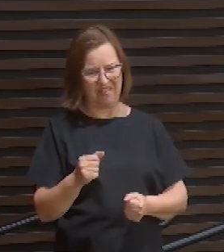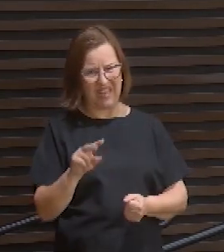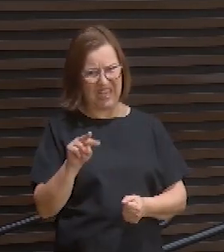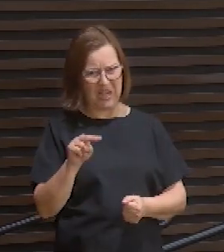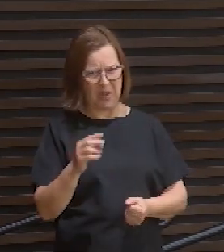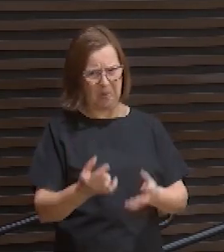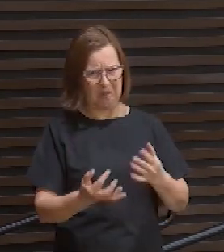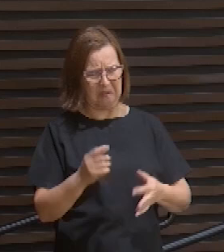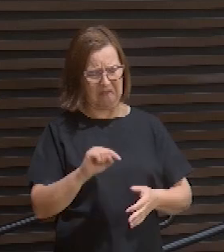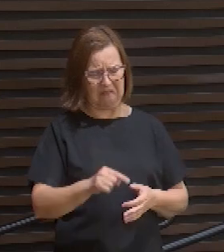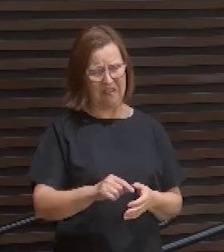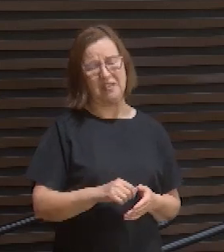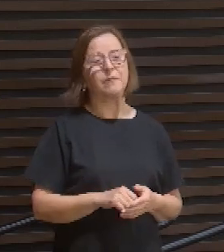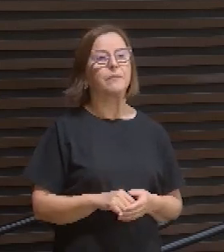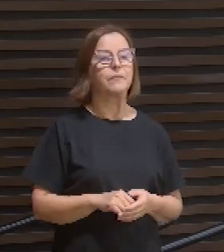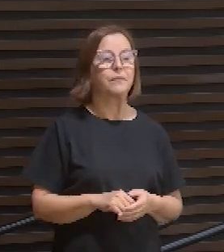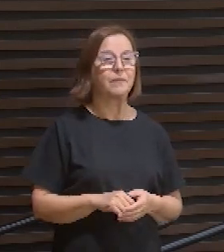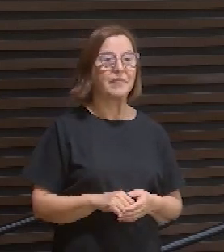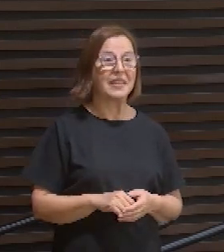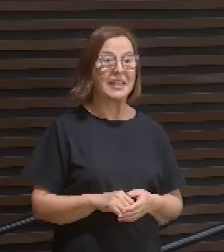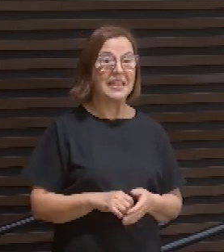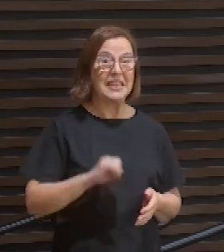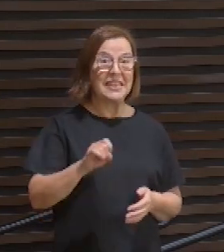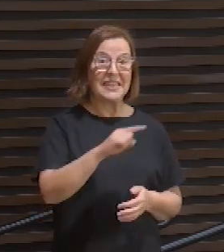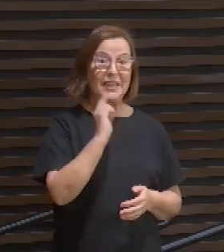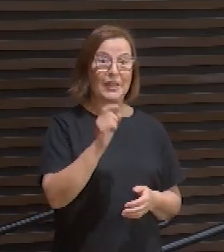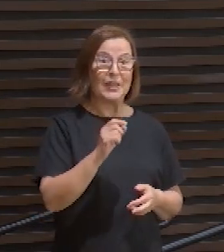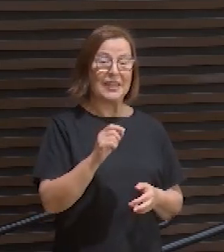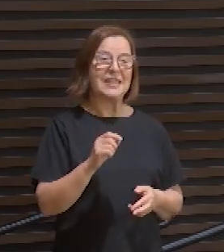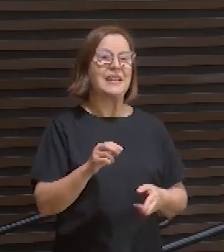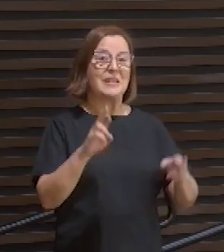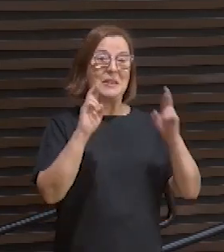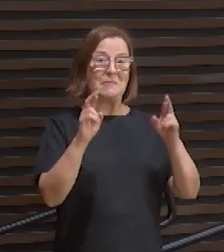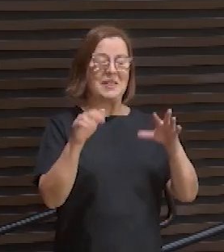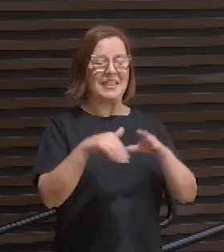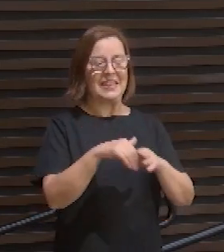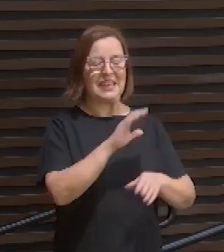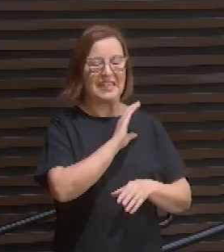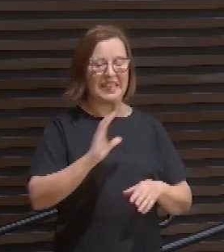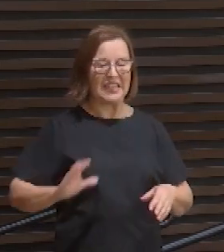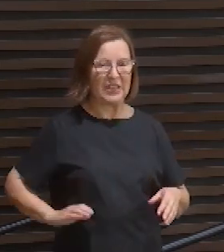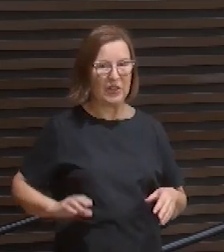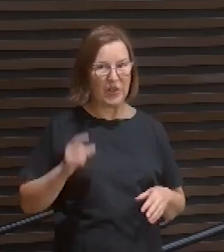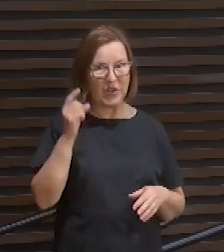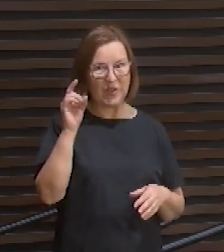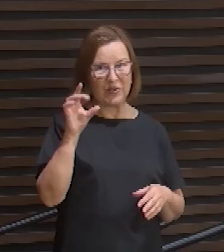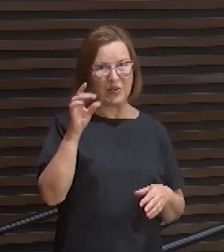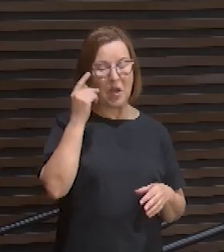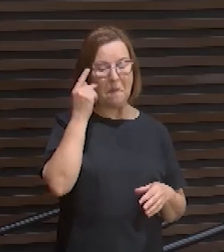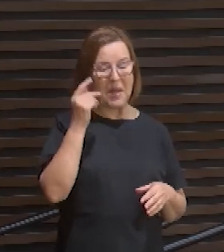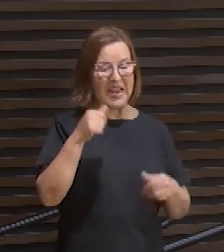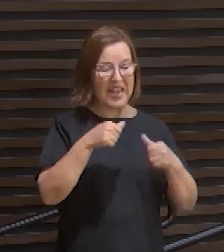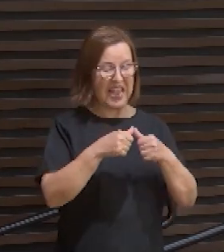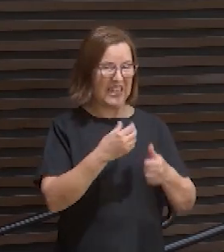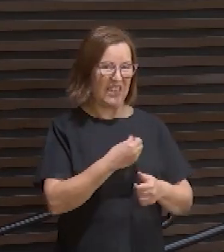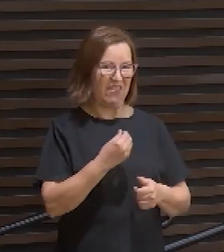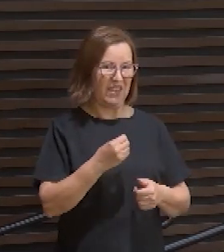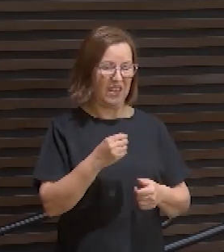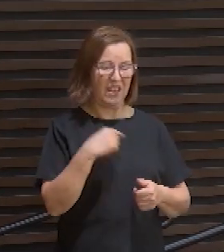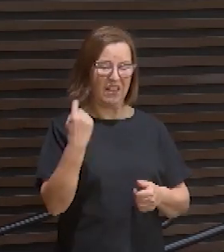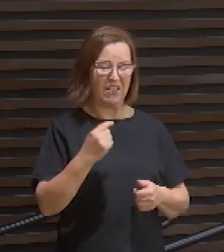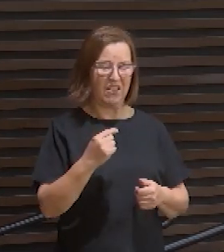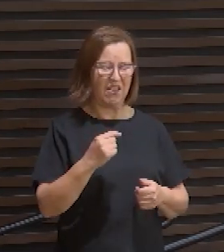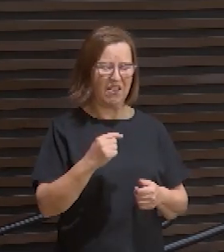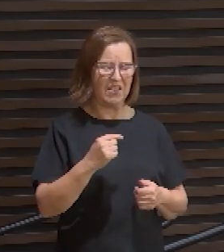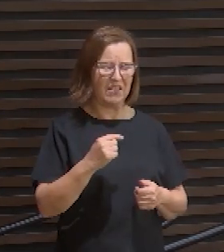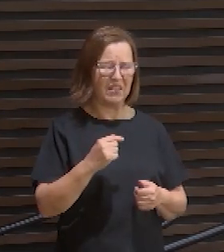É por isso que ele está dizendo que se a nossa esperança em Cristo se limita apenas a essa vida, nós somos os mais infelizes de todos